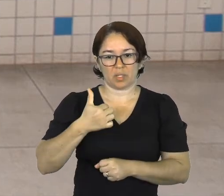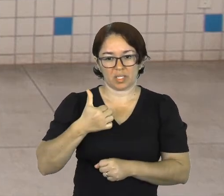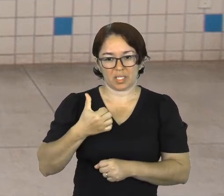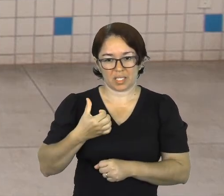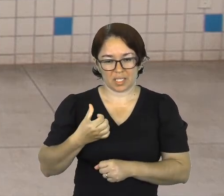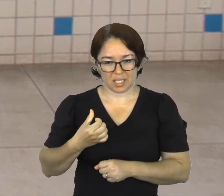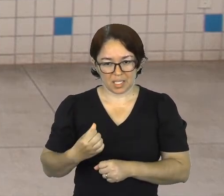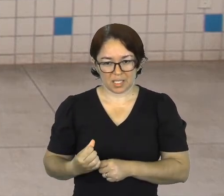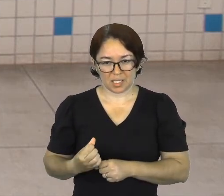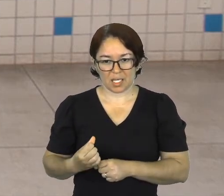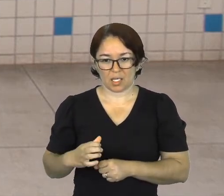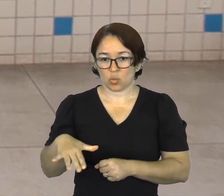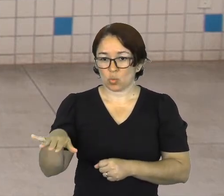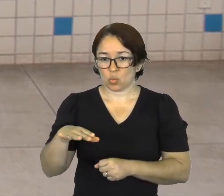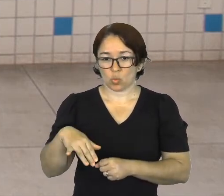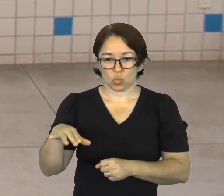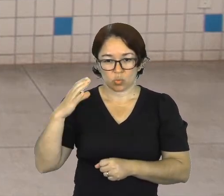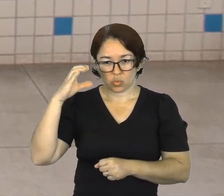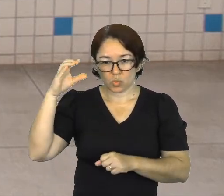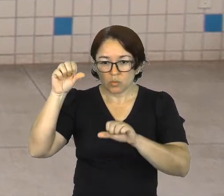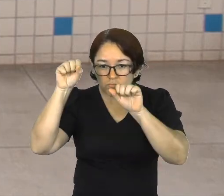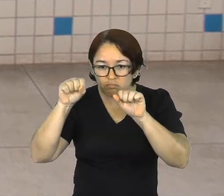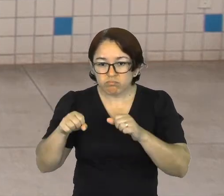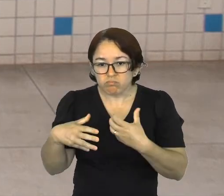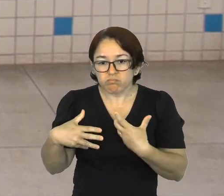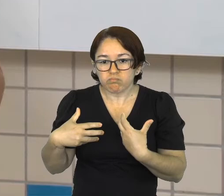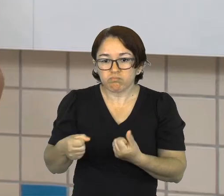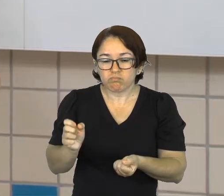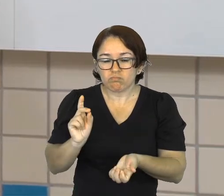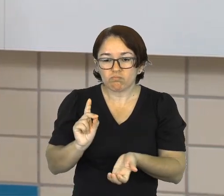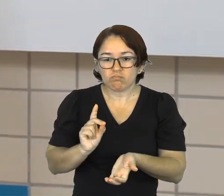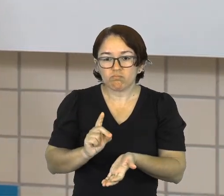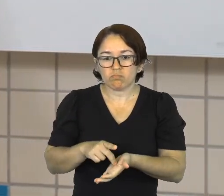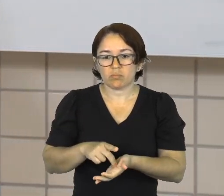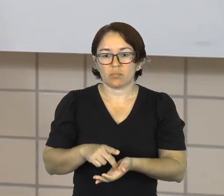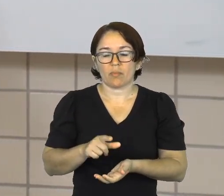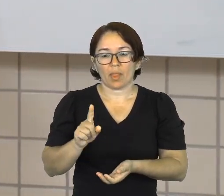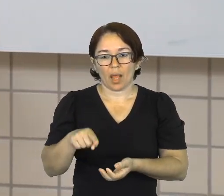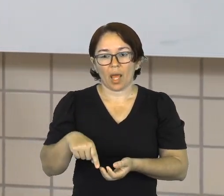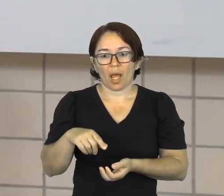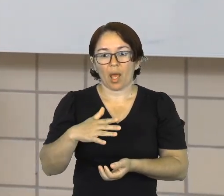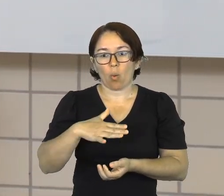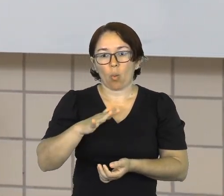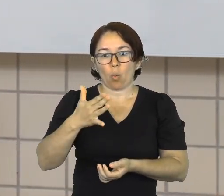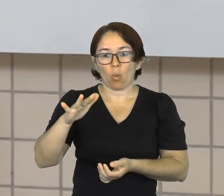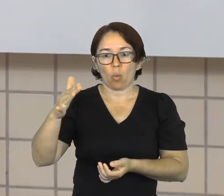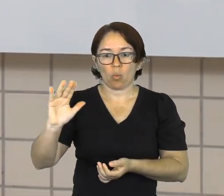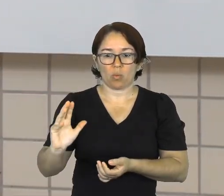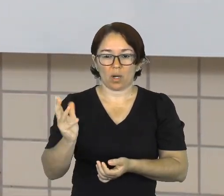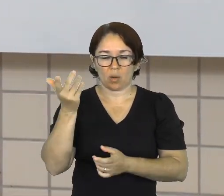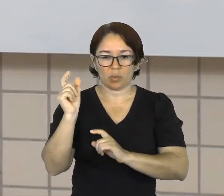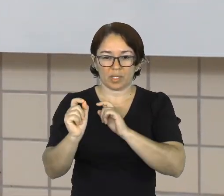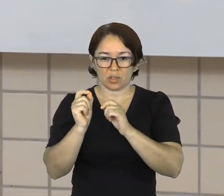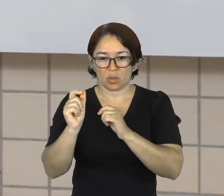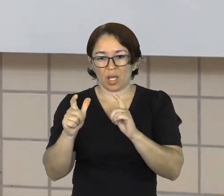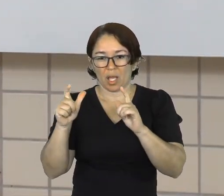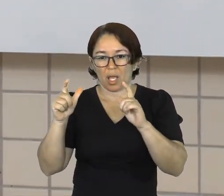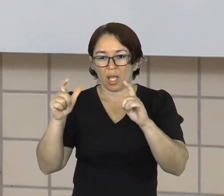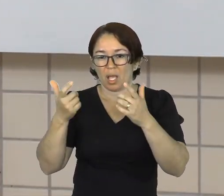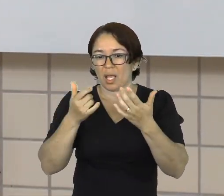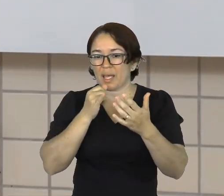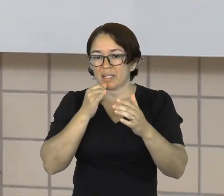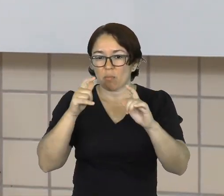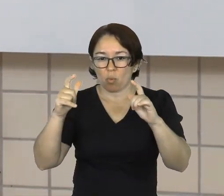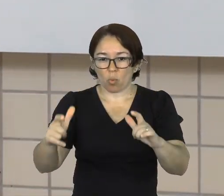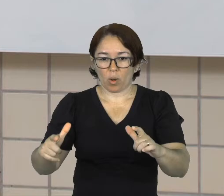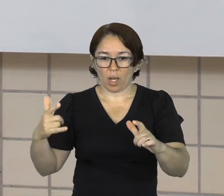negros distantes. Esse tipo de onda causa deformações no espaço e no tempo. Tá? Então, hoje,